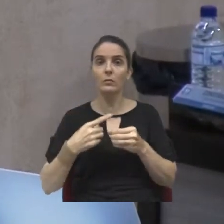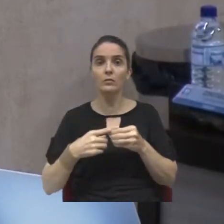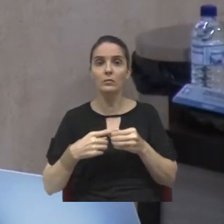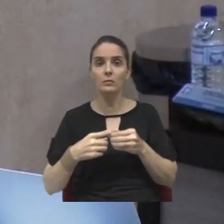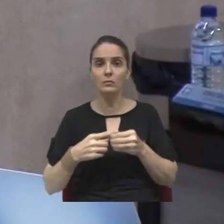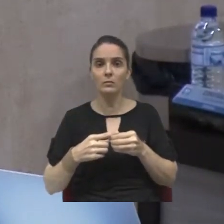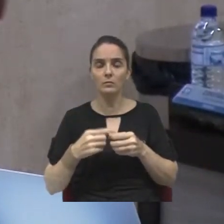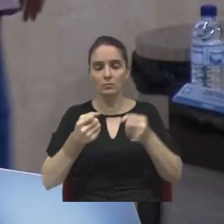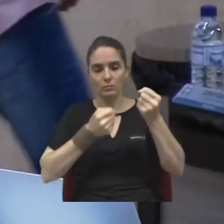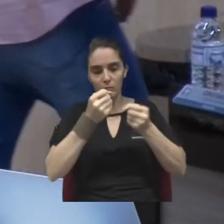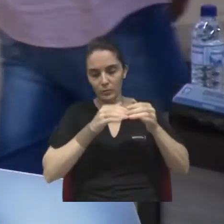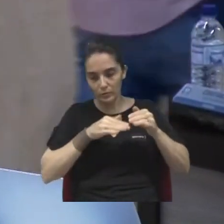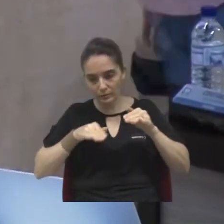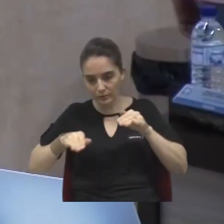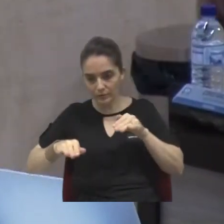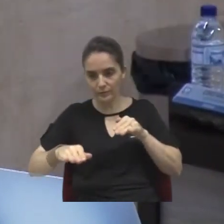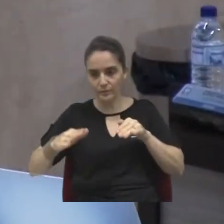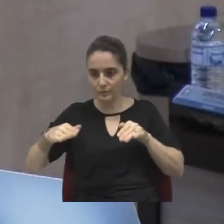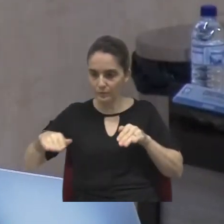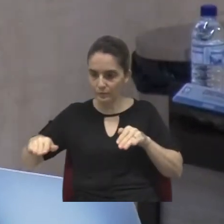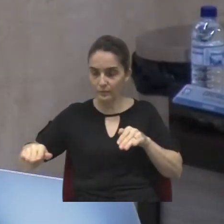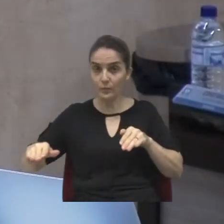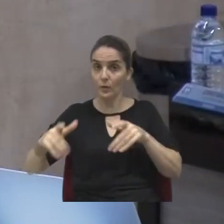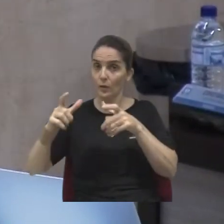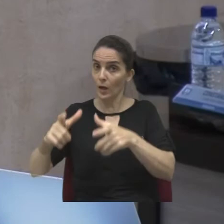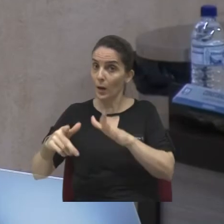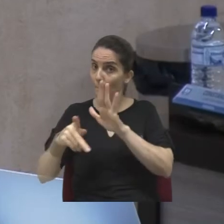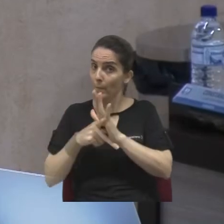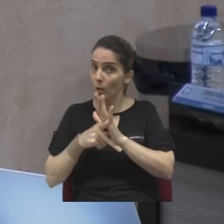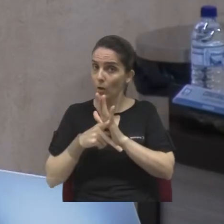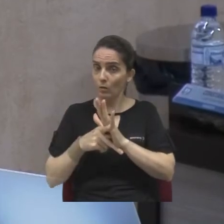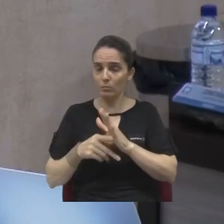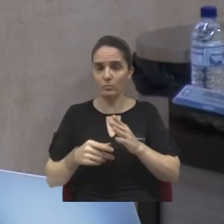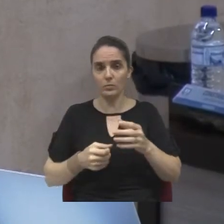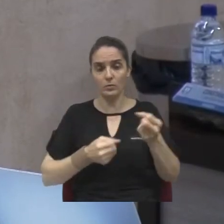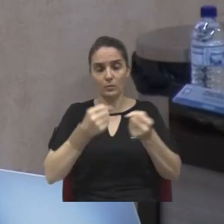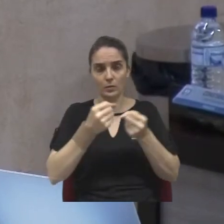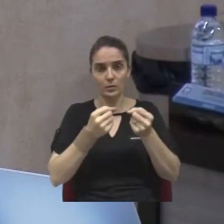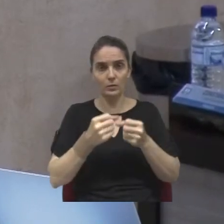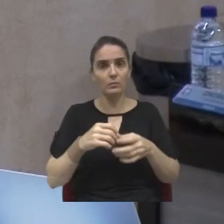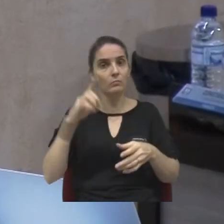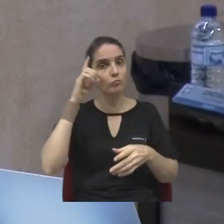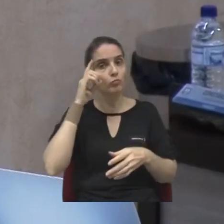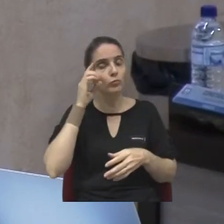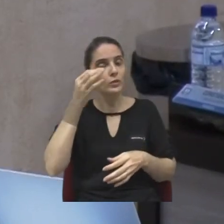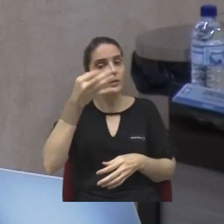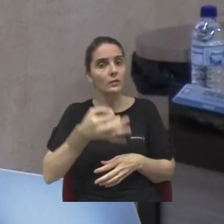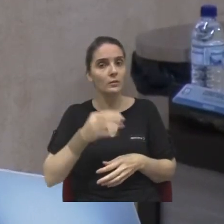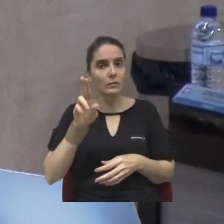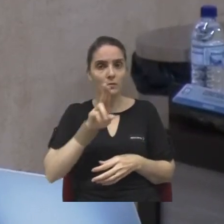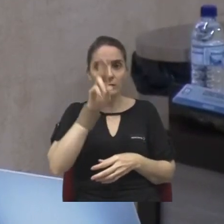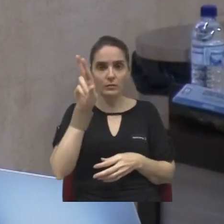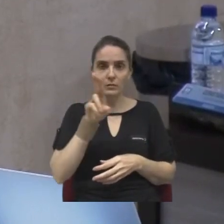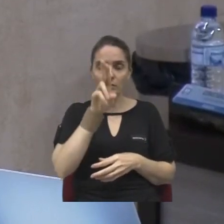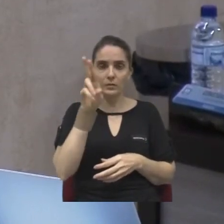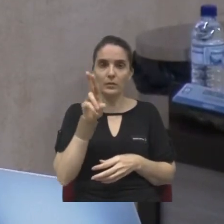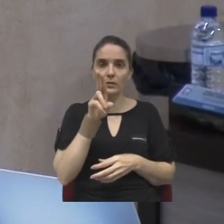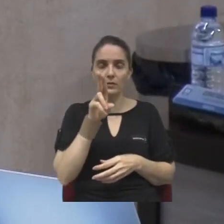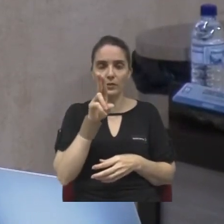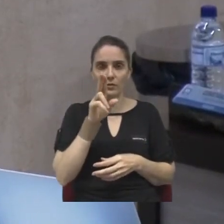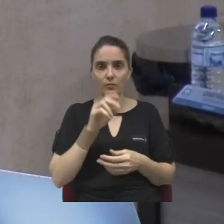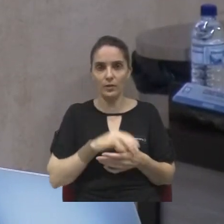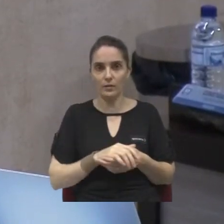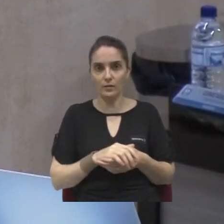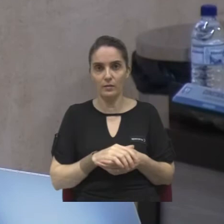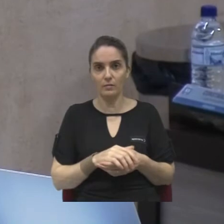é estacionamento, nos dias para a gente fazer a utilização, porque eu faço a utilização desse parque